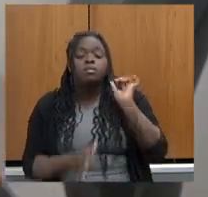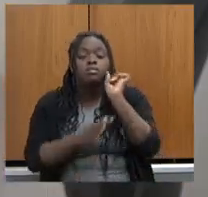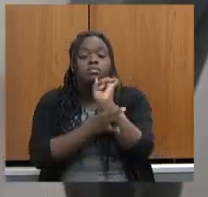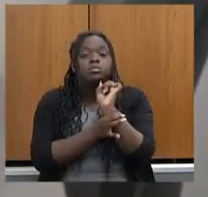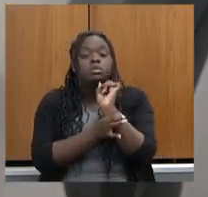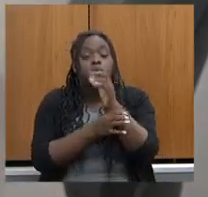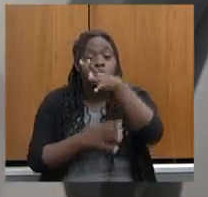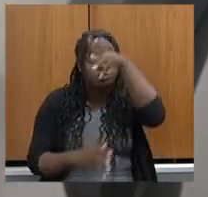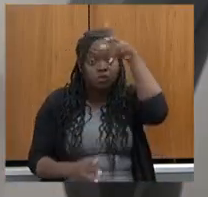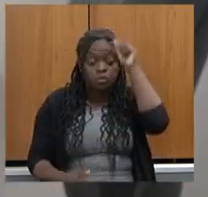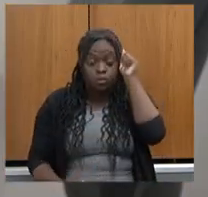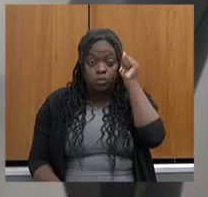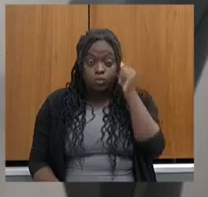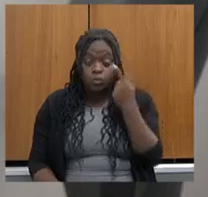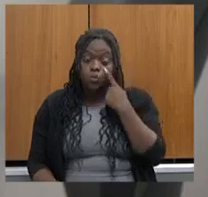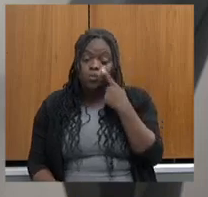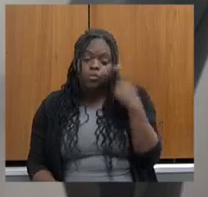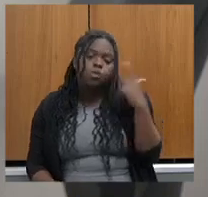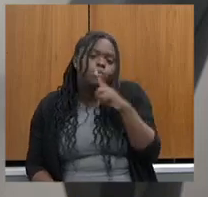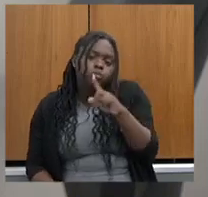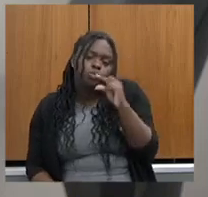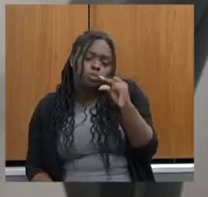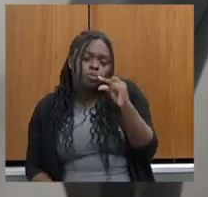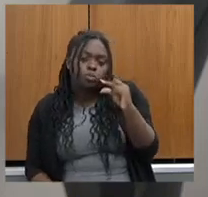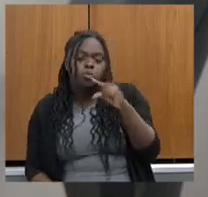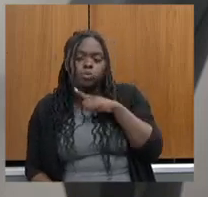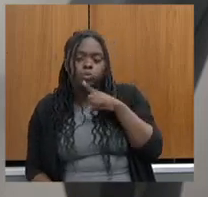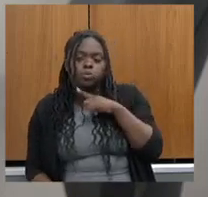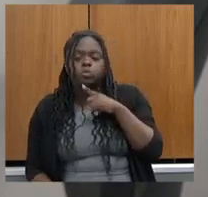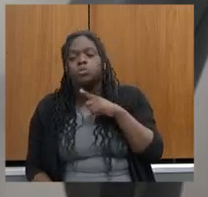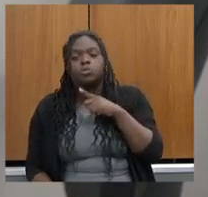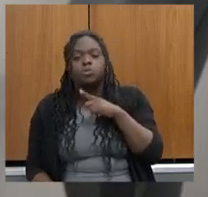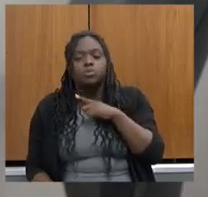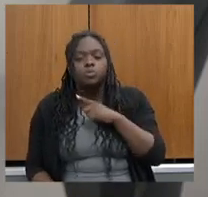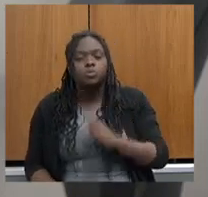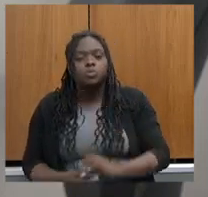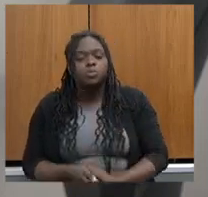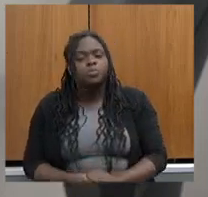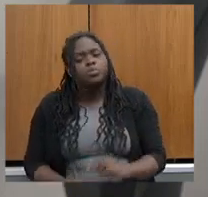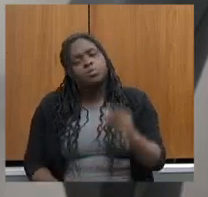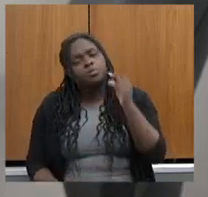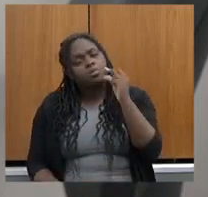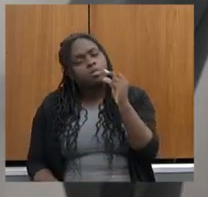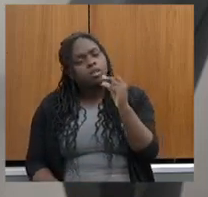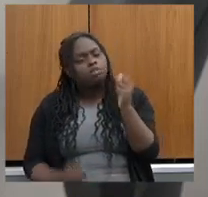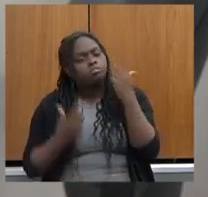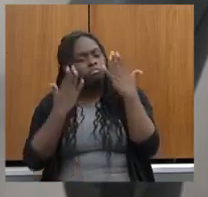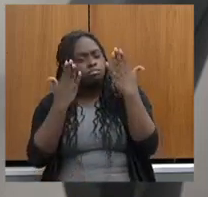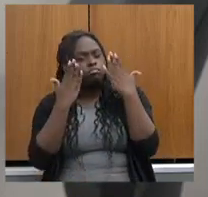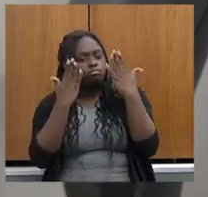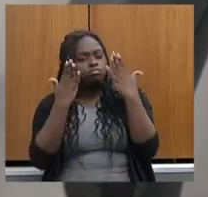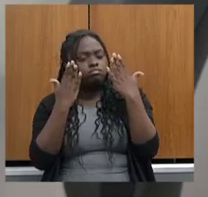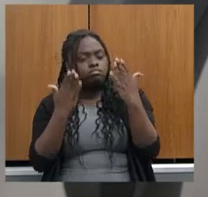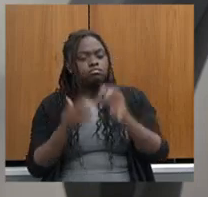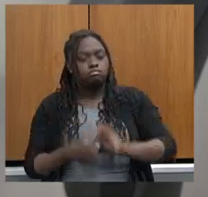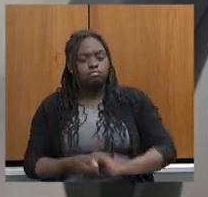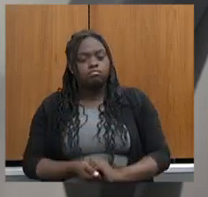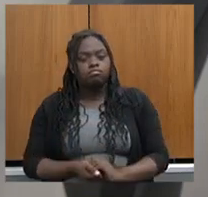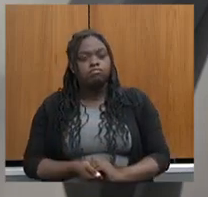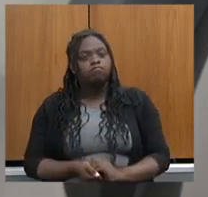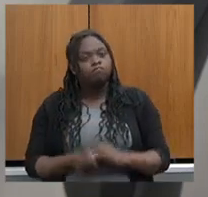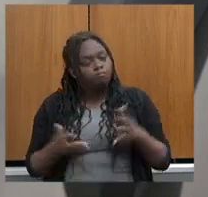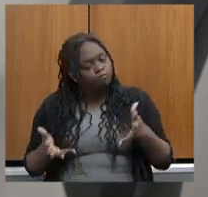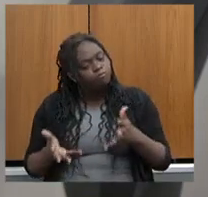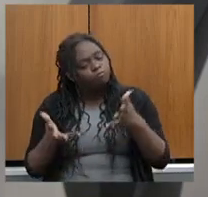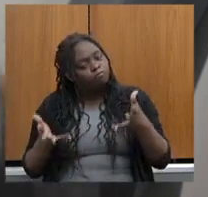ver se ele consegue ter um pouquinho né pouquinho de desconfiamento e Vista